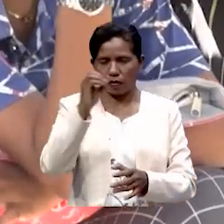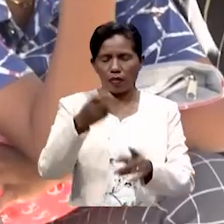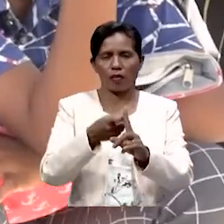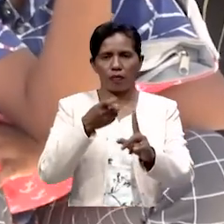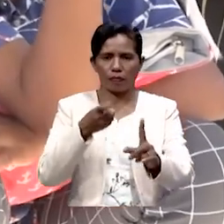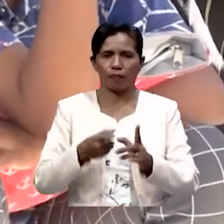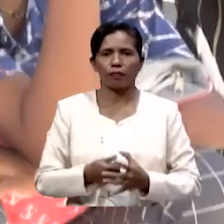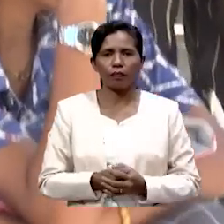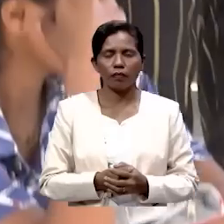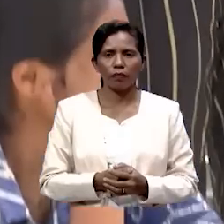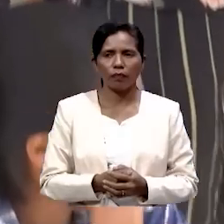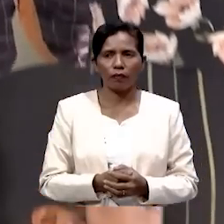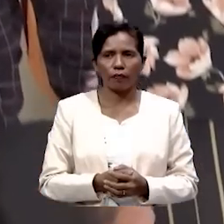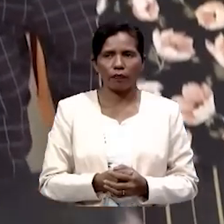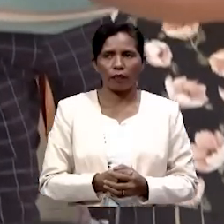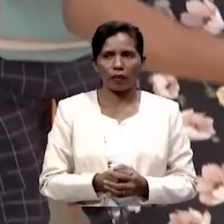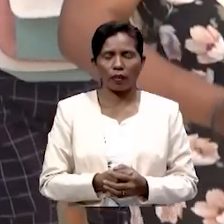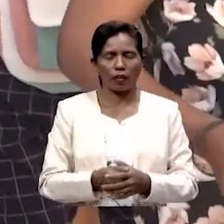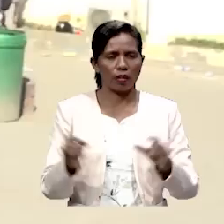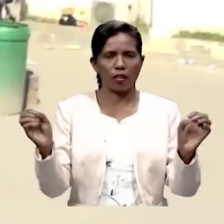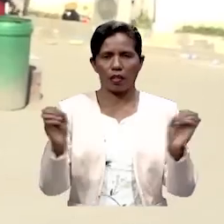minha, tem limite de